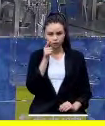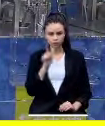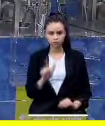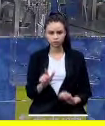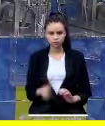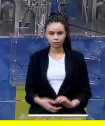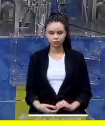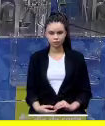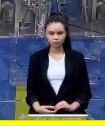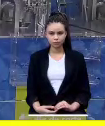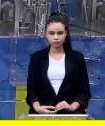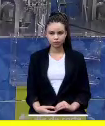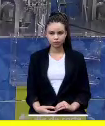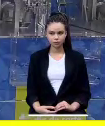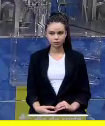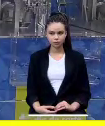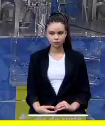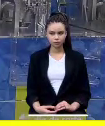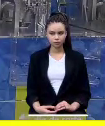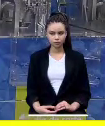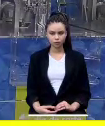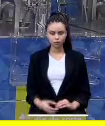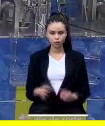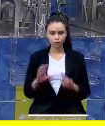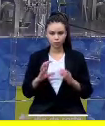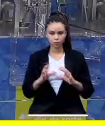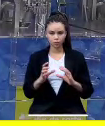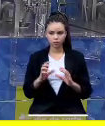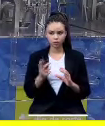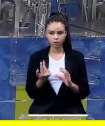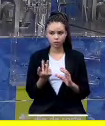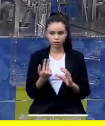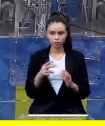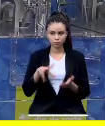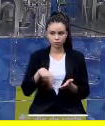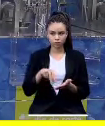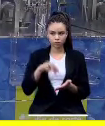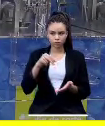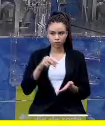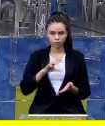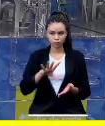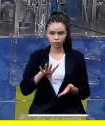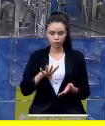seja, do mesmo Globo. Lembrando que para o sorteio do time do coração,